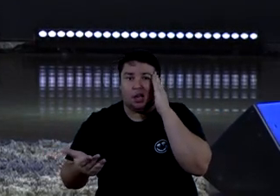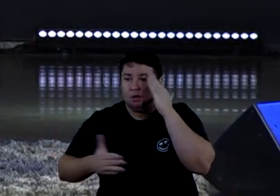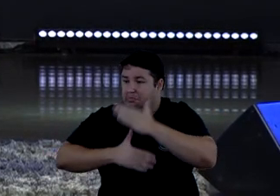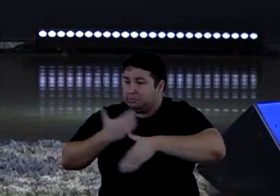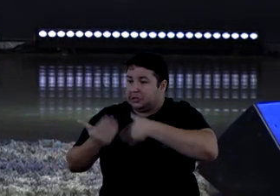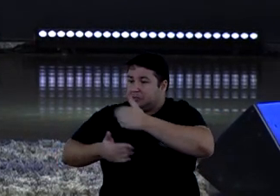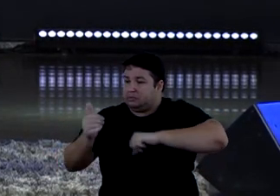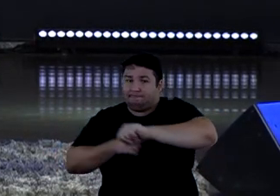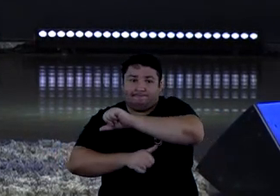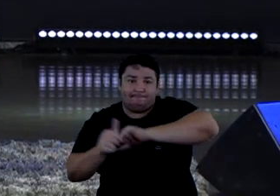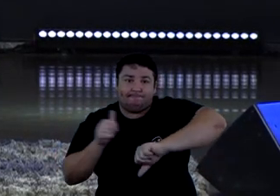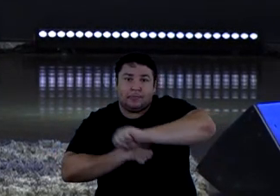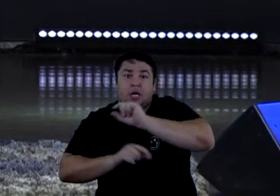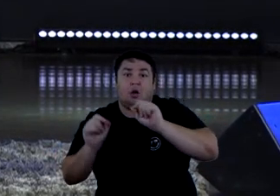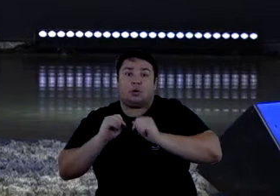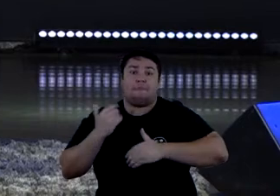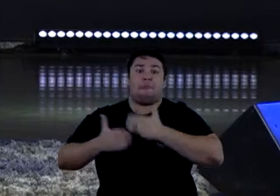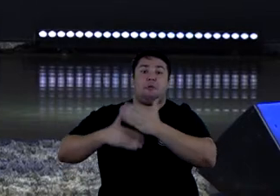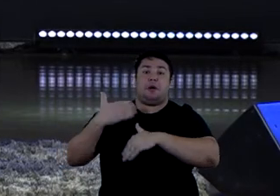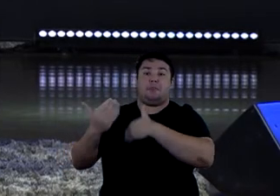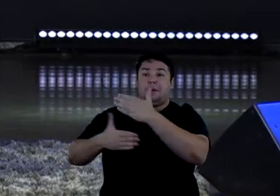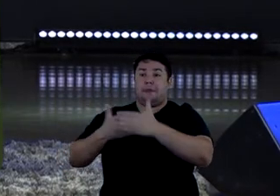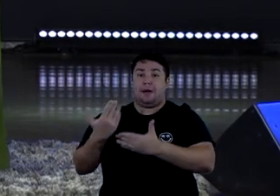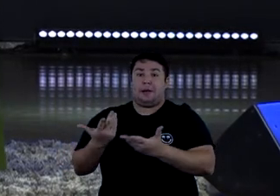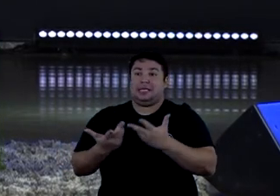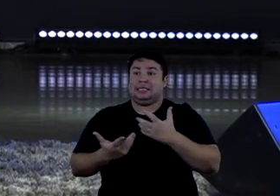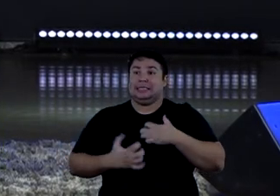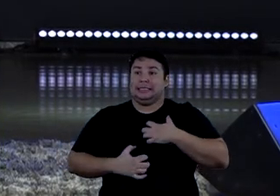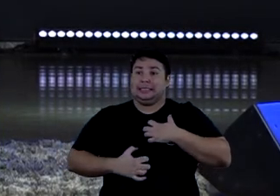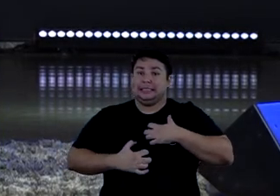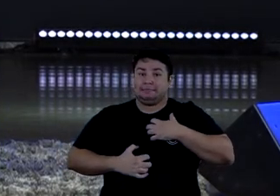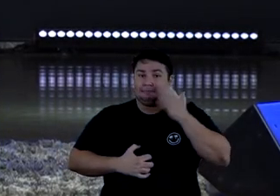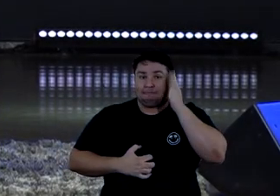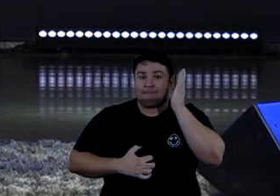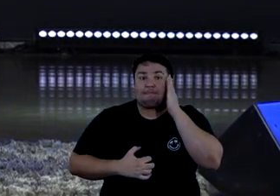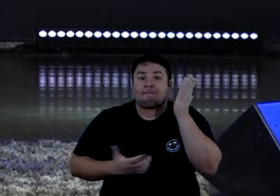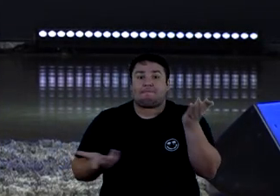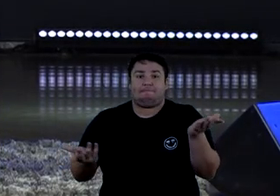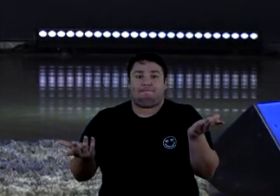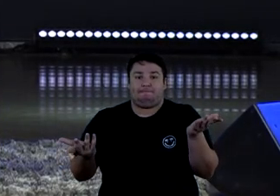de transformação é um processo de tensão.